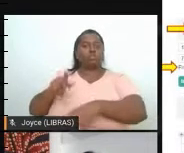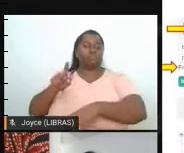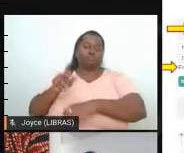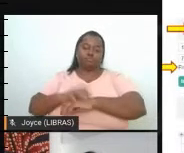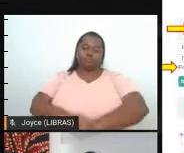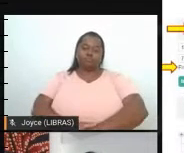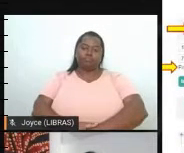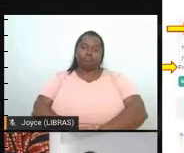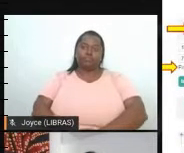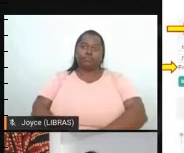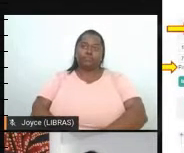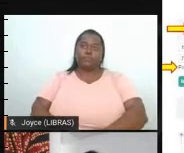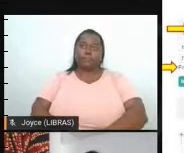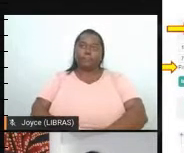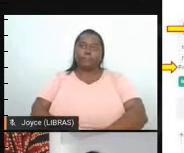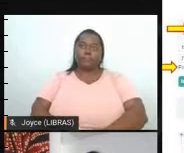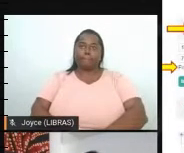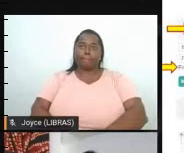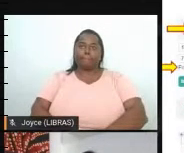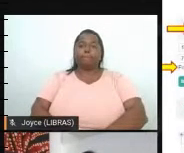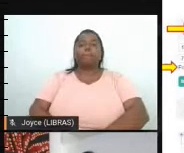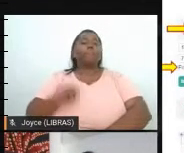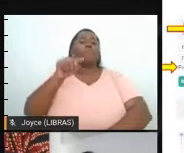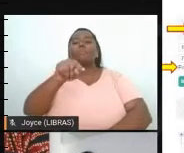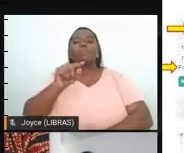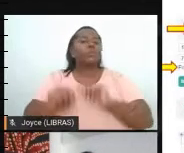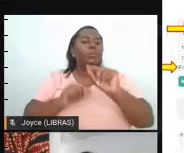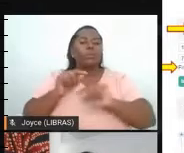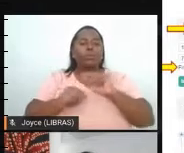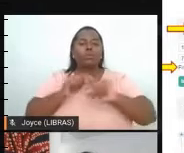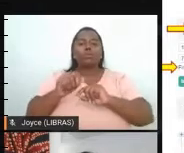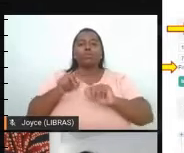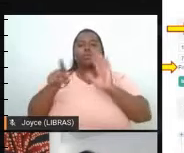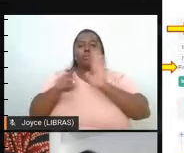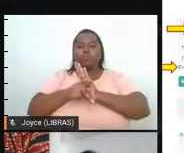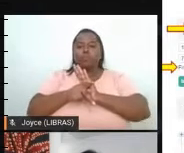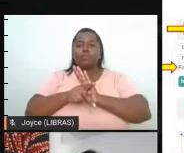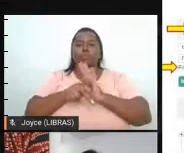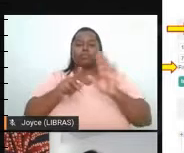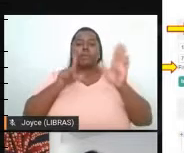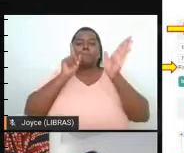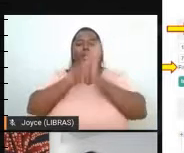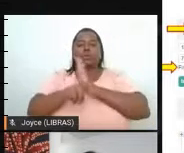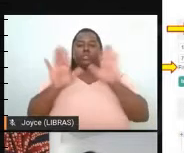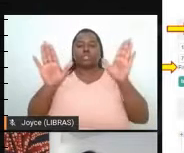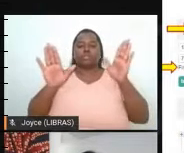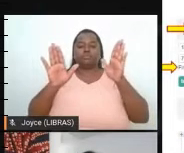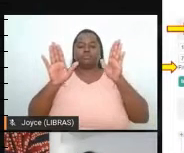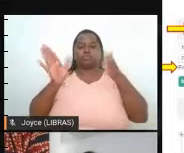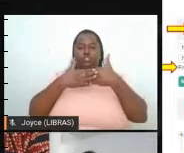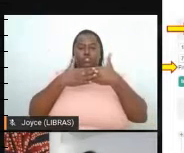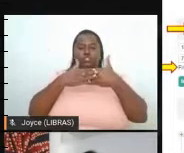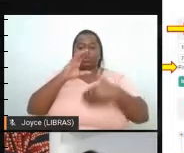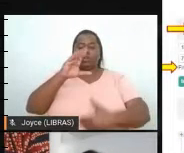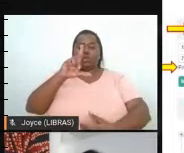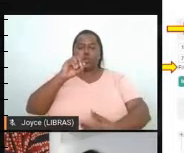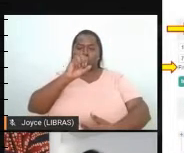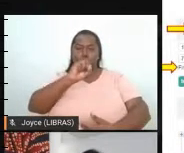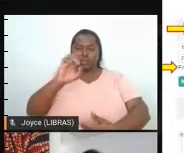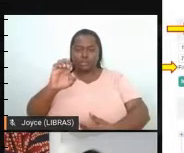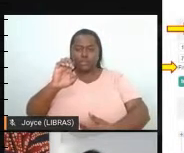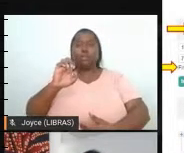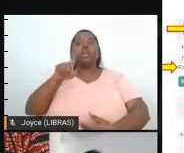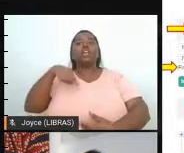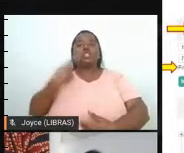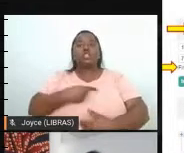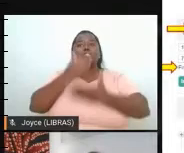Essa daqui é uma questão tipo close. Essa questão foi a questão que a gente começou a evoluir para preparar este tipo